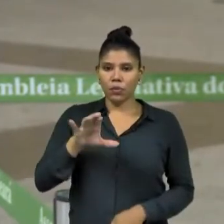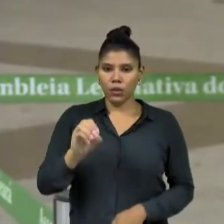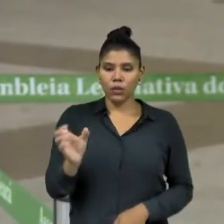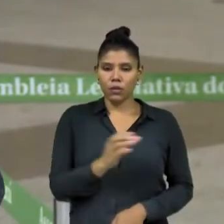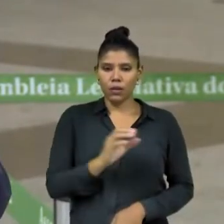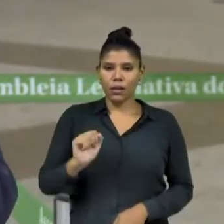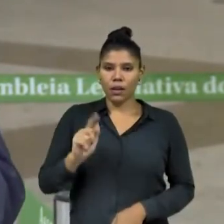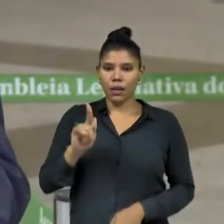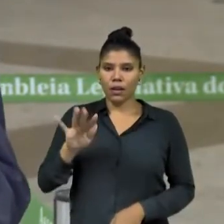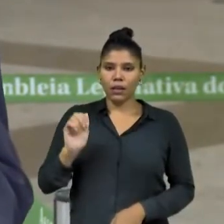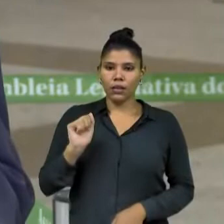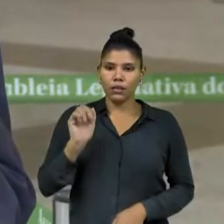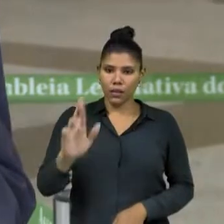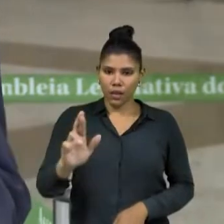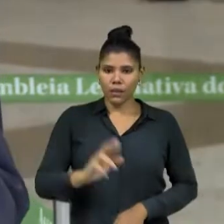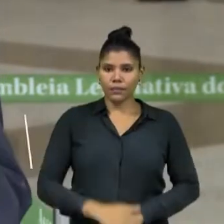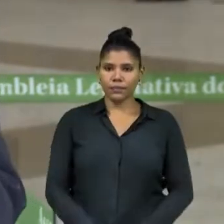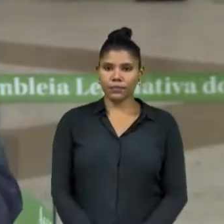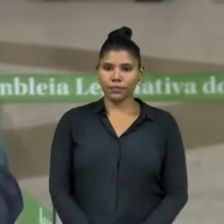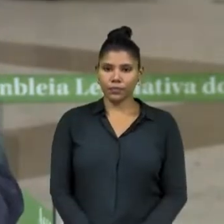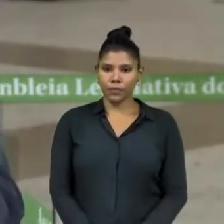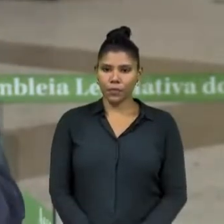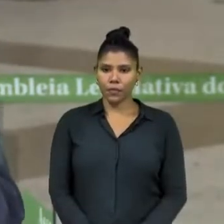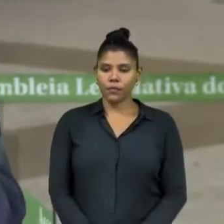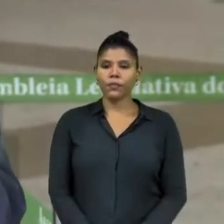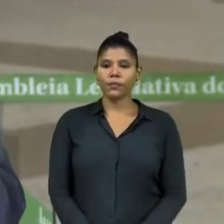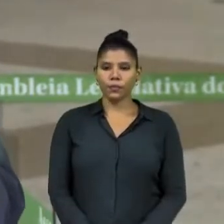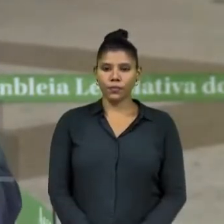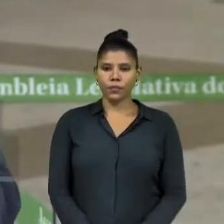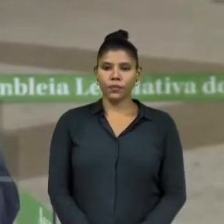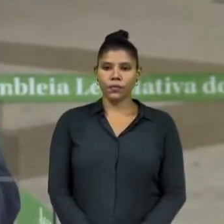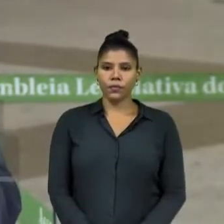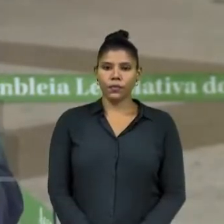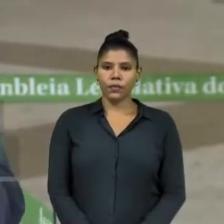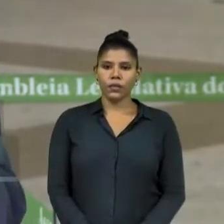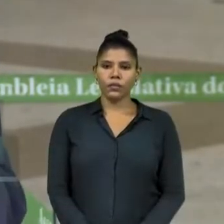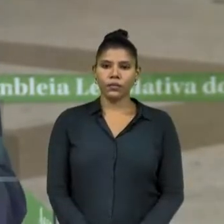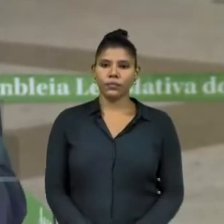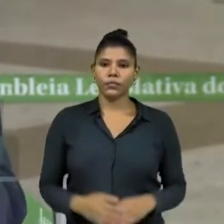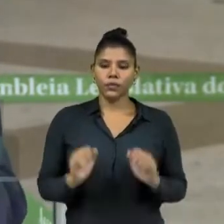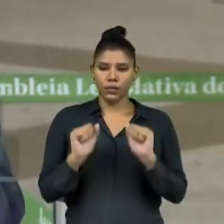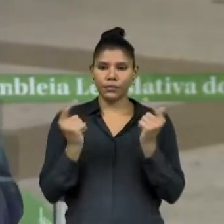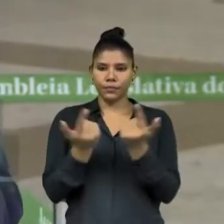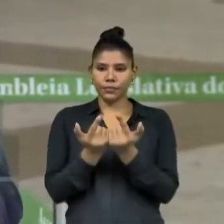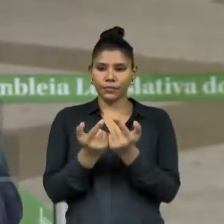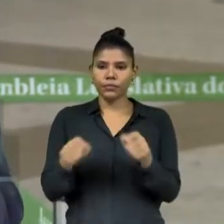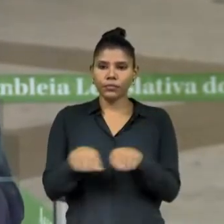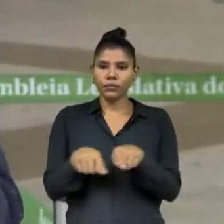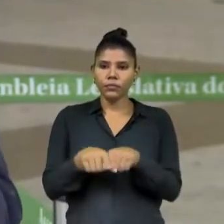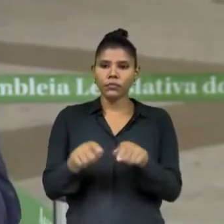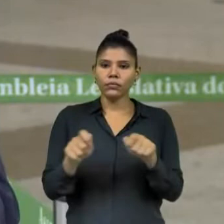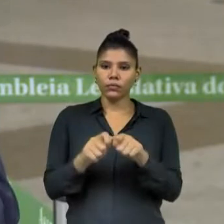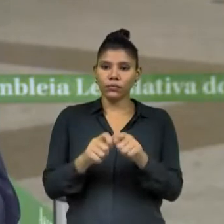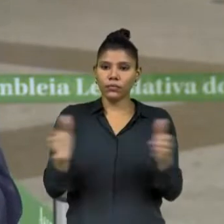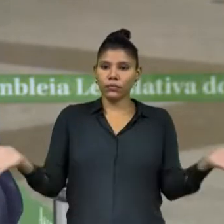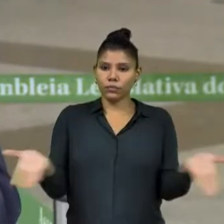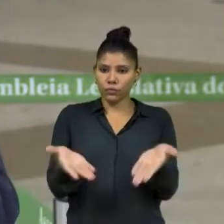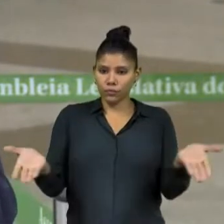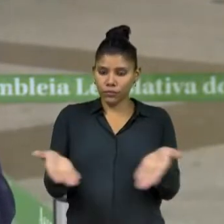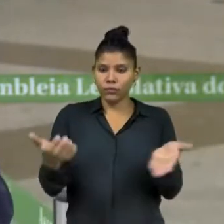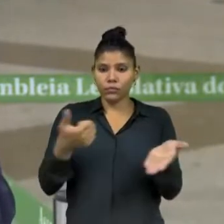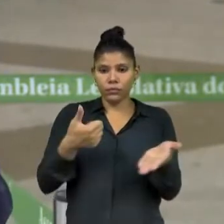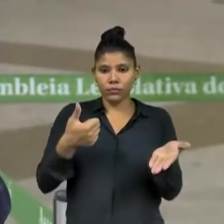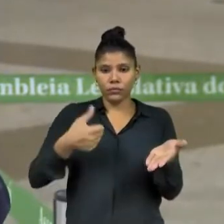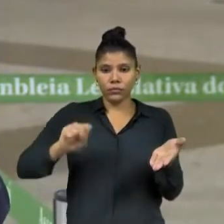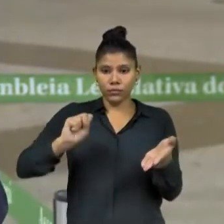do presidente da comissão, deputado Renato Roseno, do PSOL. E a Assembleia Legislativa realiza hoje, a partir das 18h,